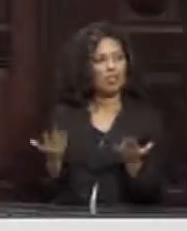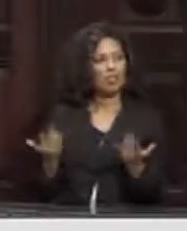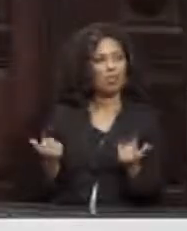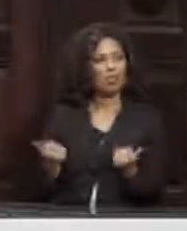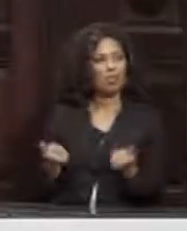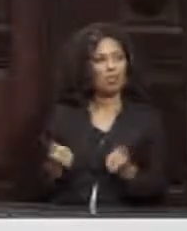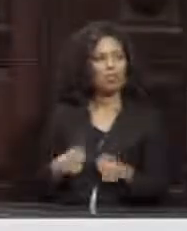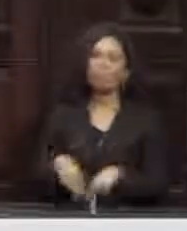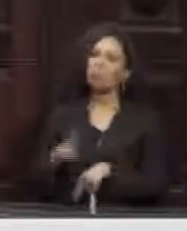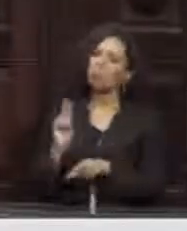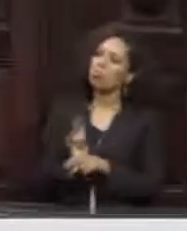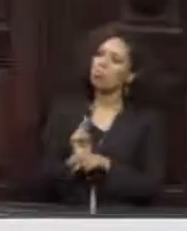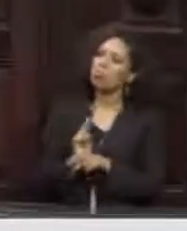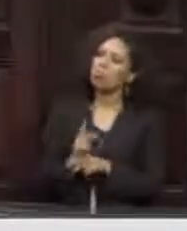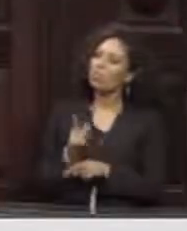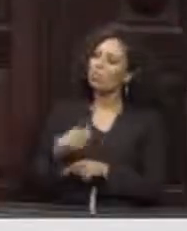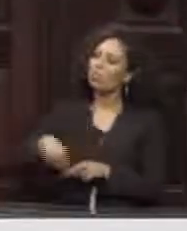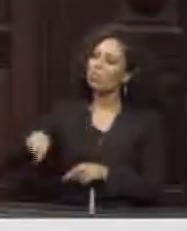se comportaram